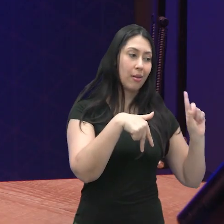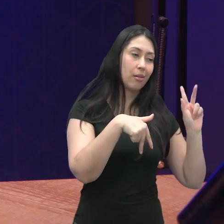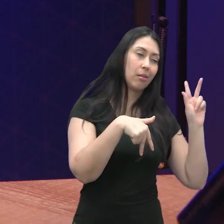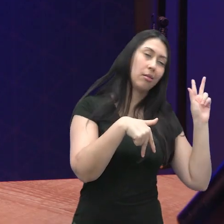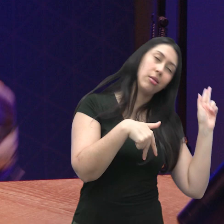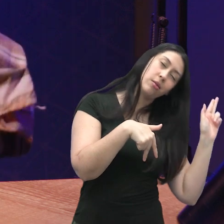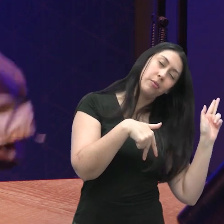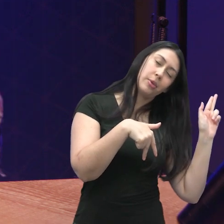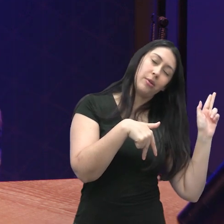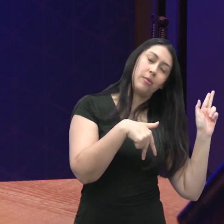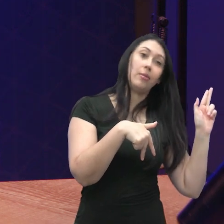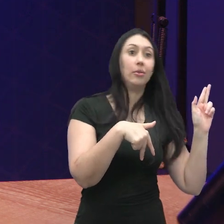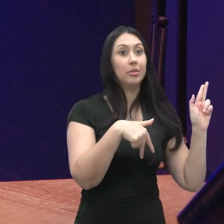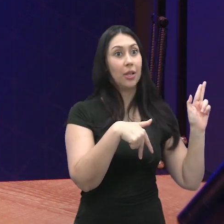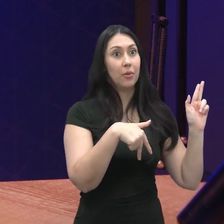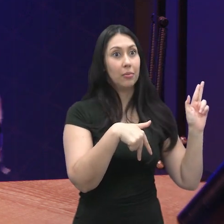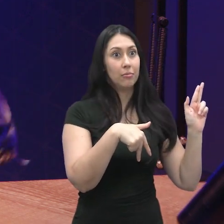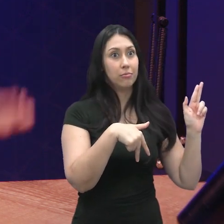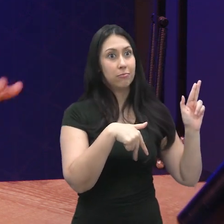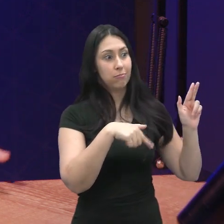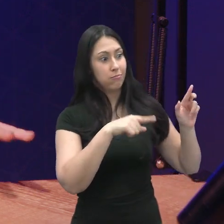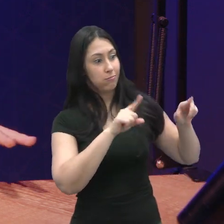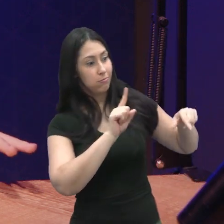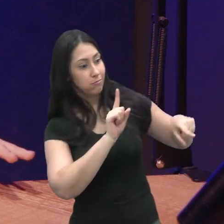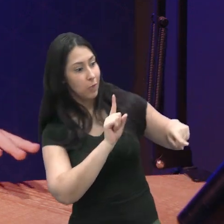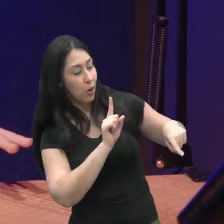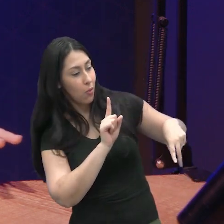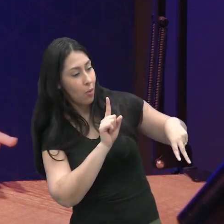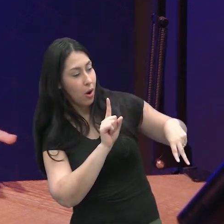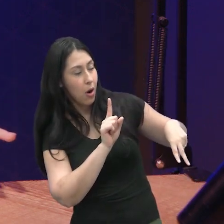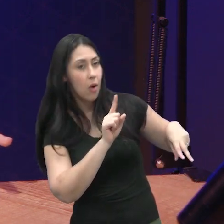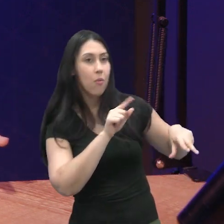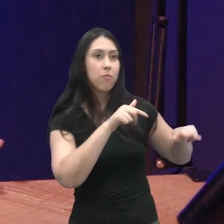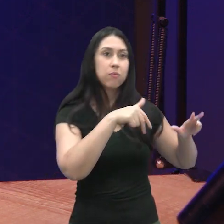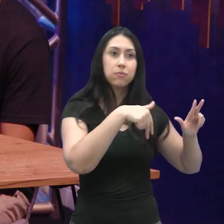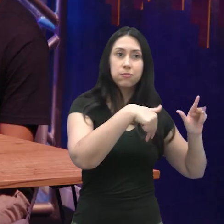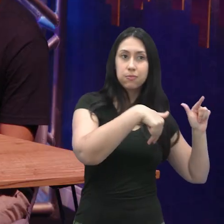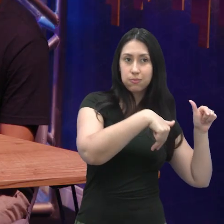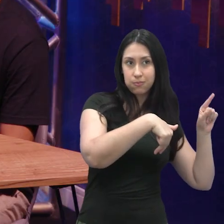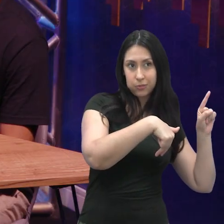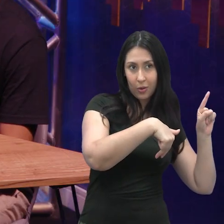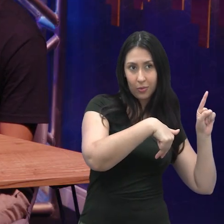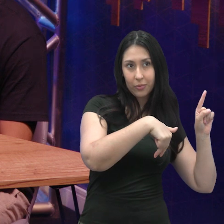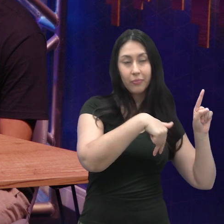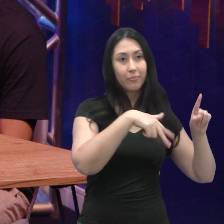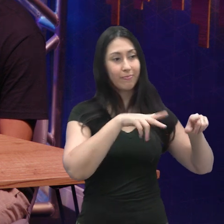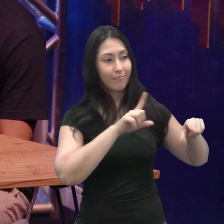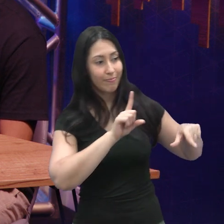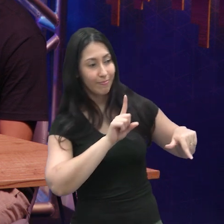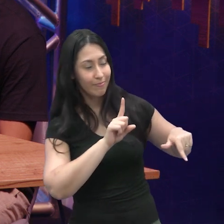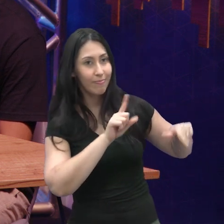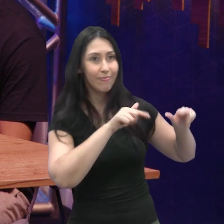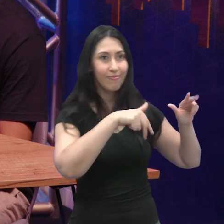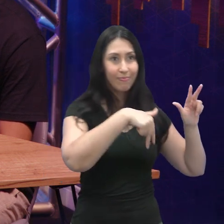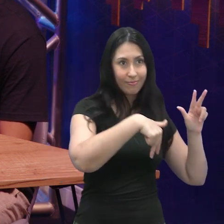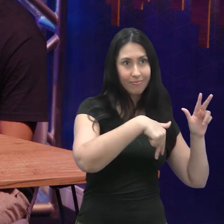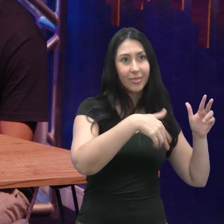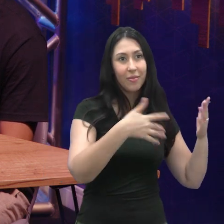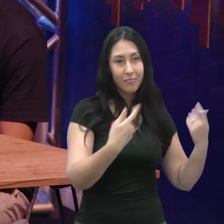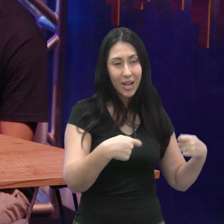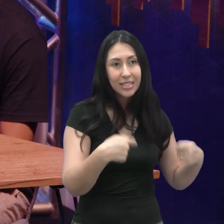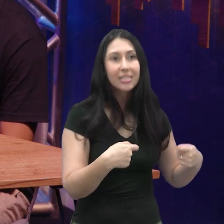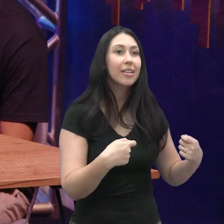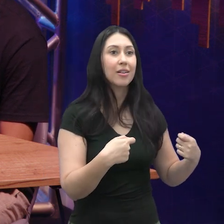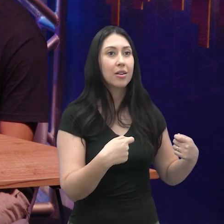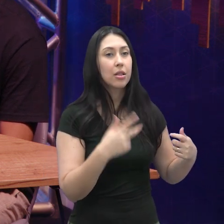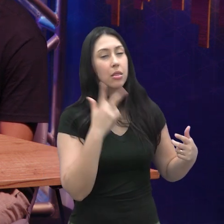duas precisam continuar vivendo. Então, uma não pode ficar dormindo e a outra acordada por muito tempo. Tem que ter esse equilíbrio. Enquanto uma passa uma semana acordada, a